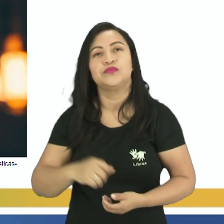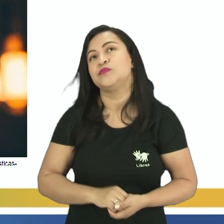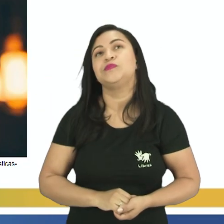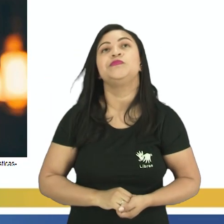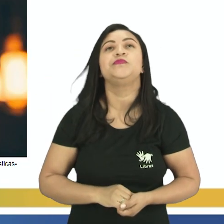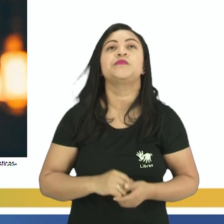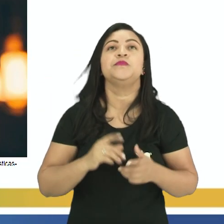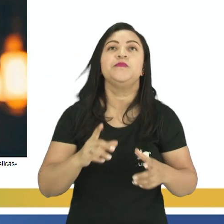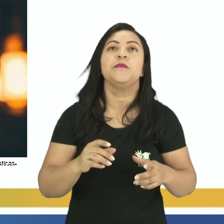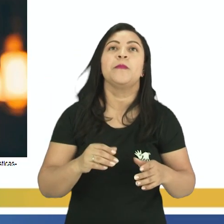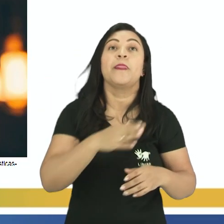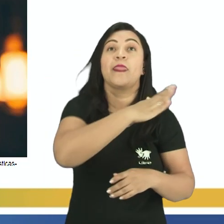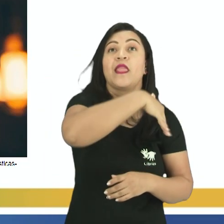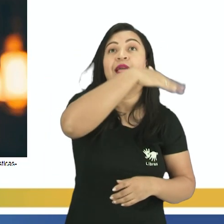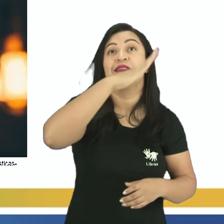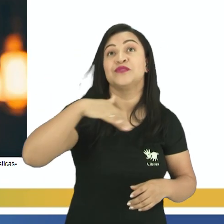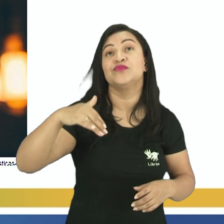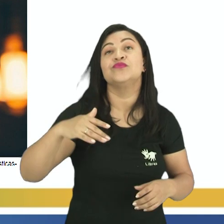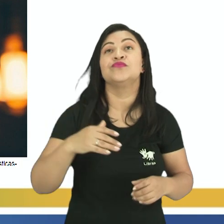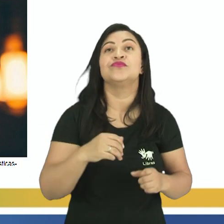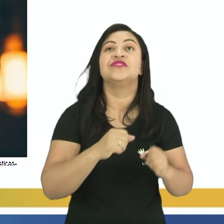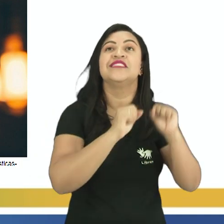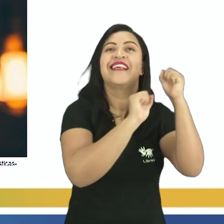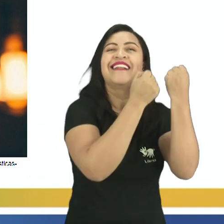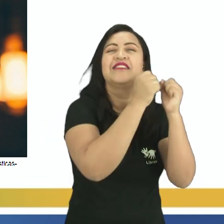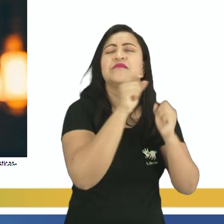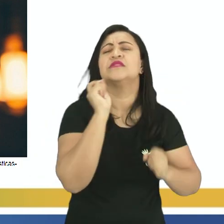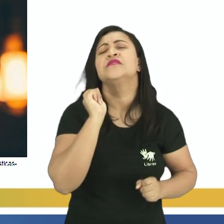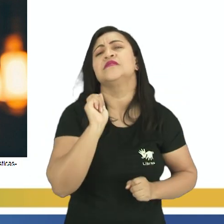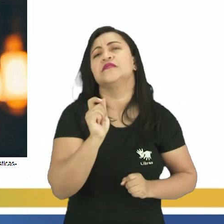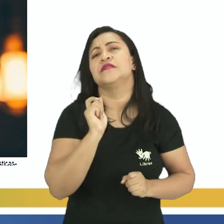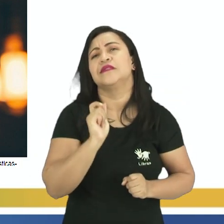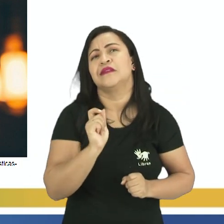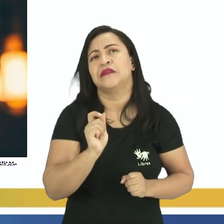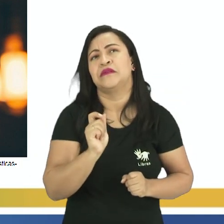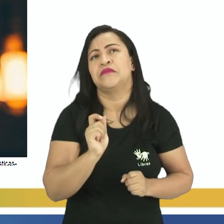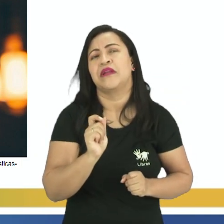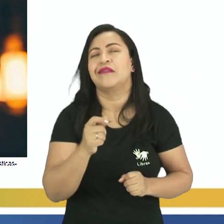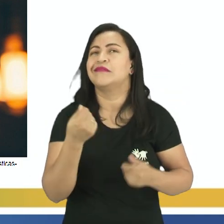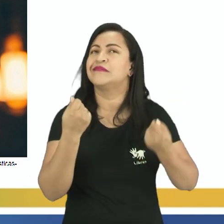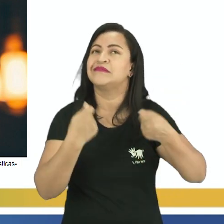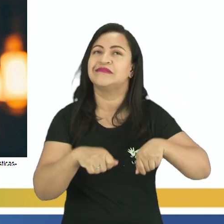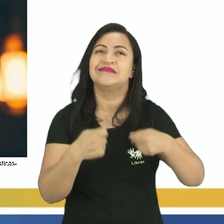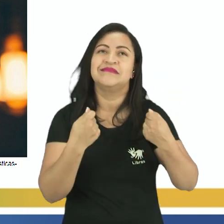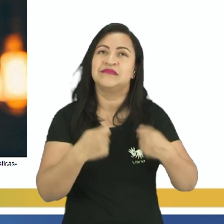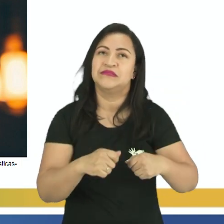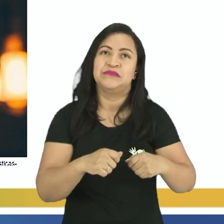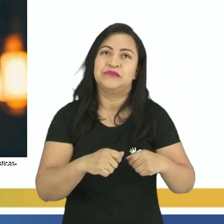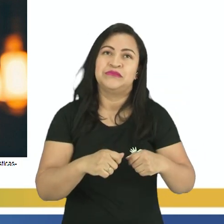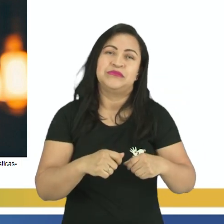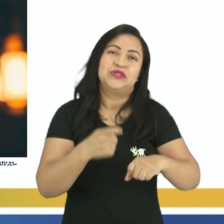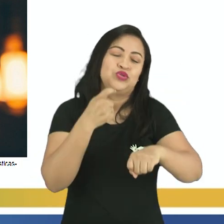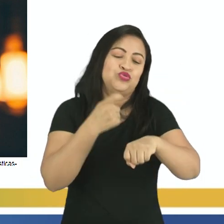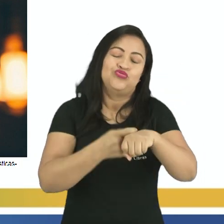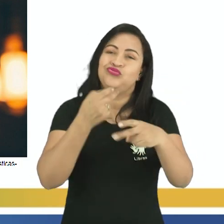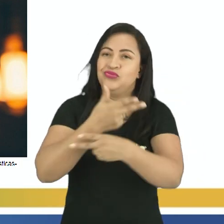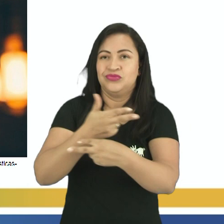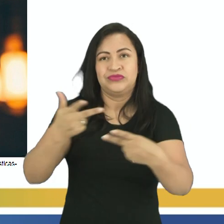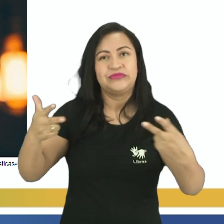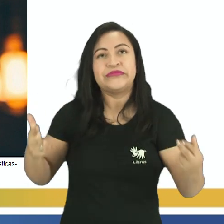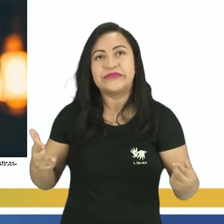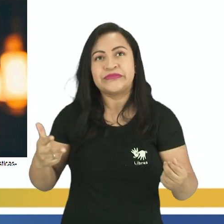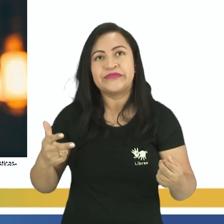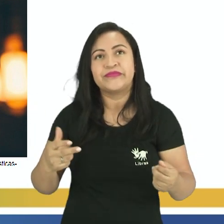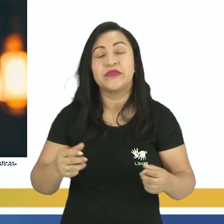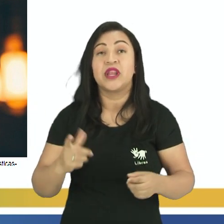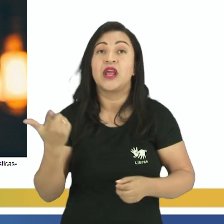As ondas eletromagnéticas, como eu já disse, elas não necessitam de um meio material para se propagar. Então, elas conseguem se